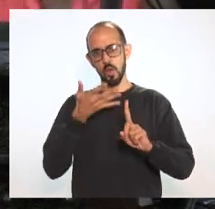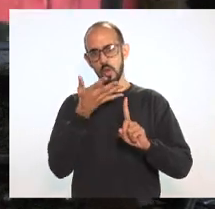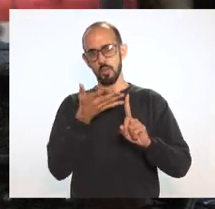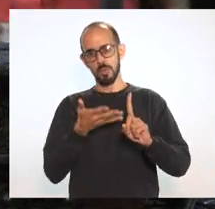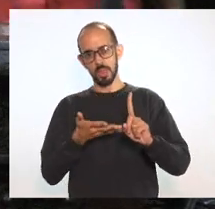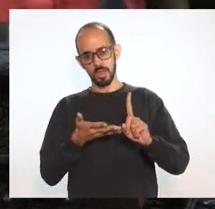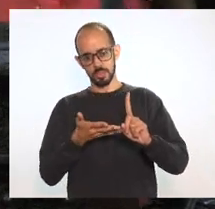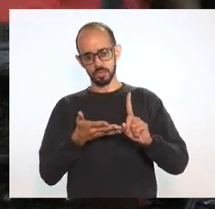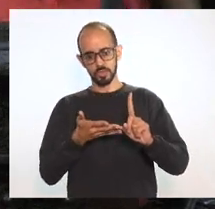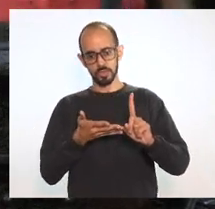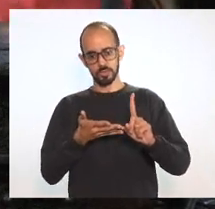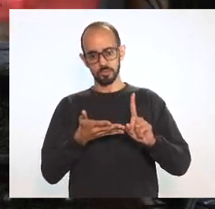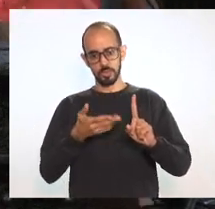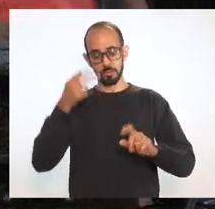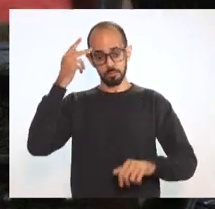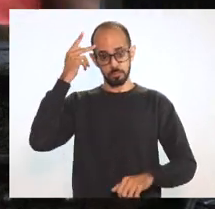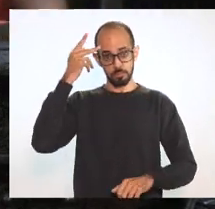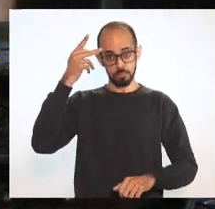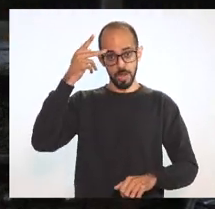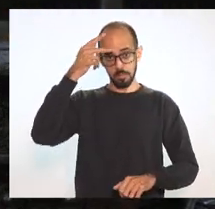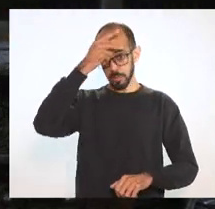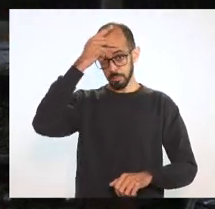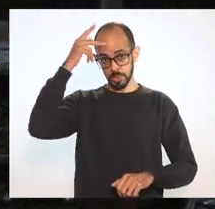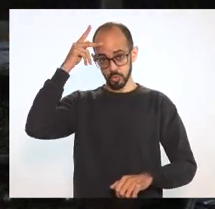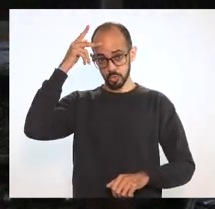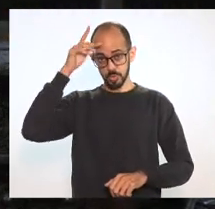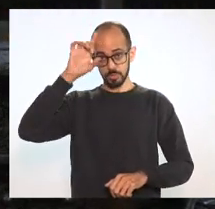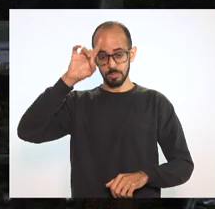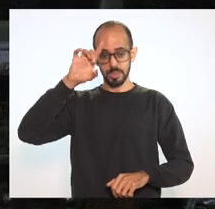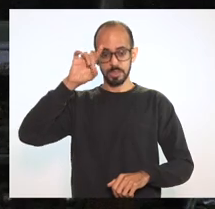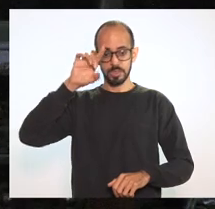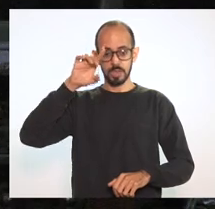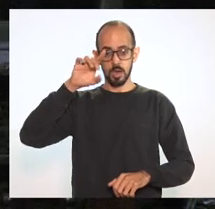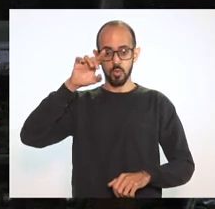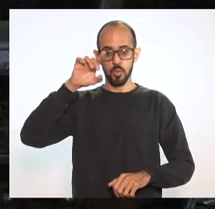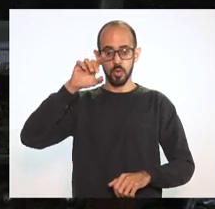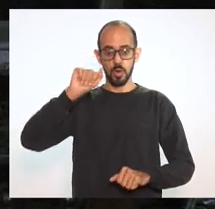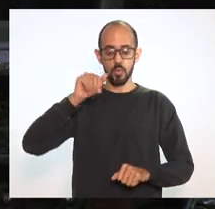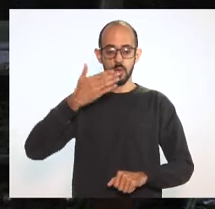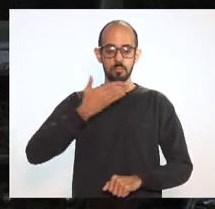para uma pessoa especial aqui, o nosso amigo Pitoco.